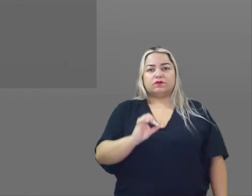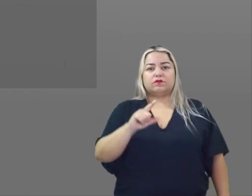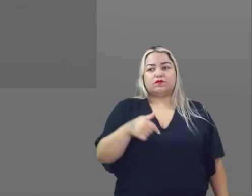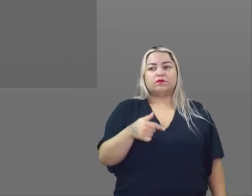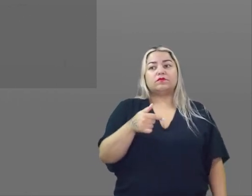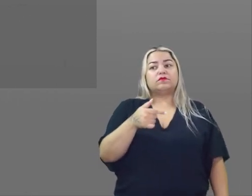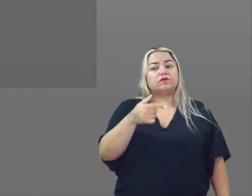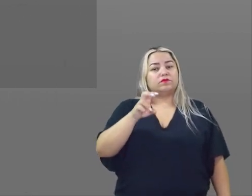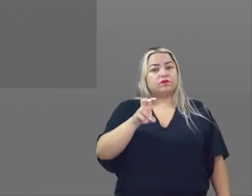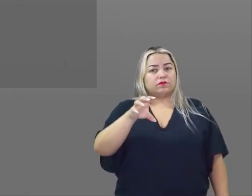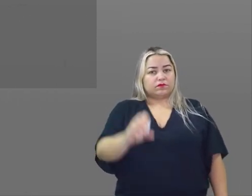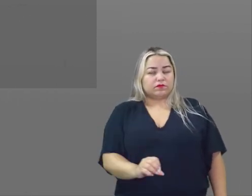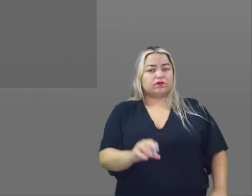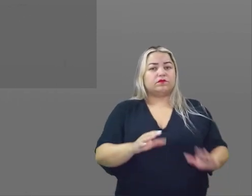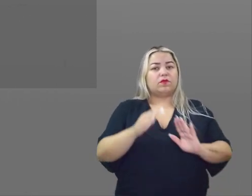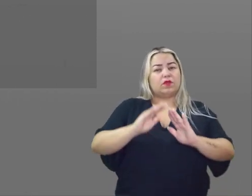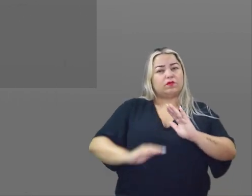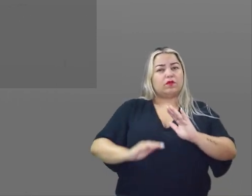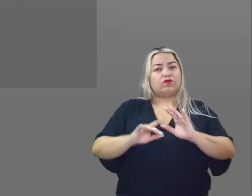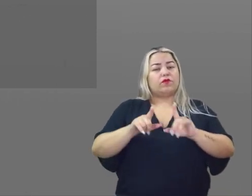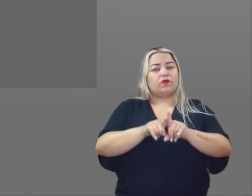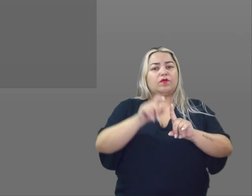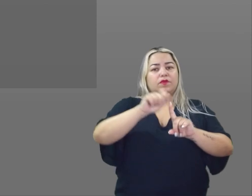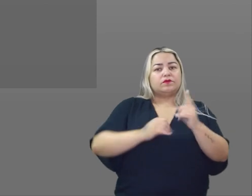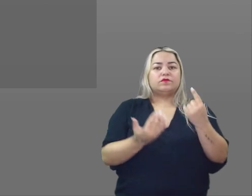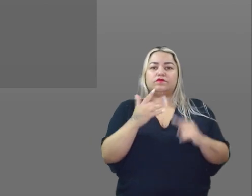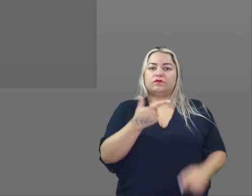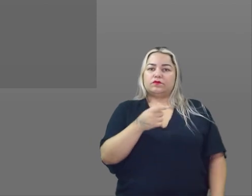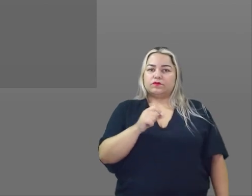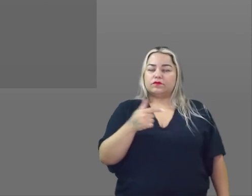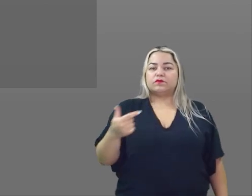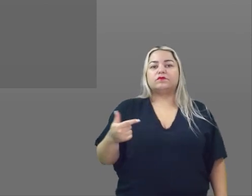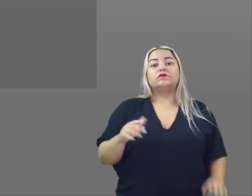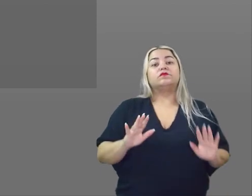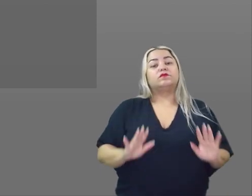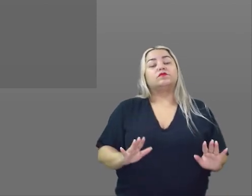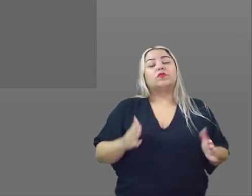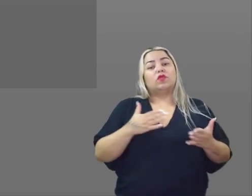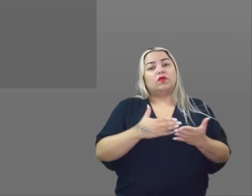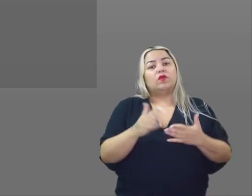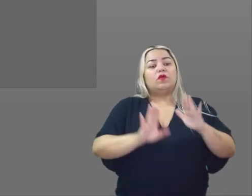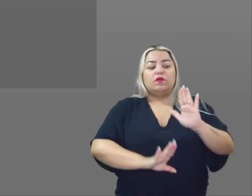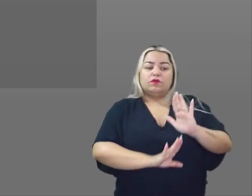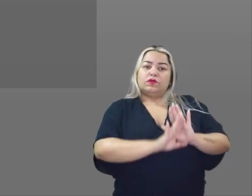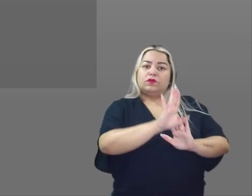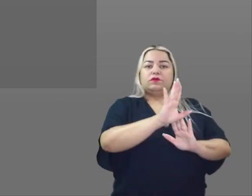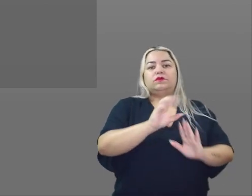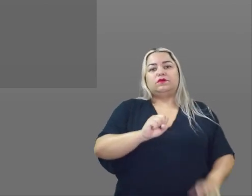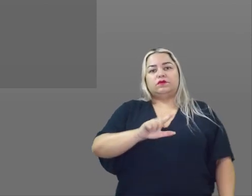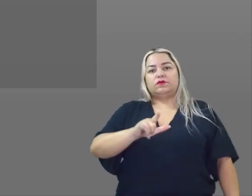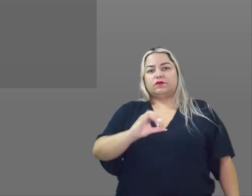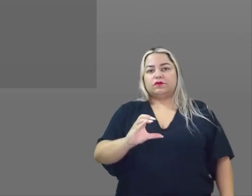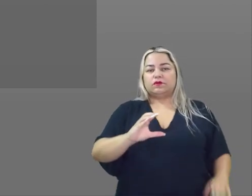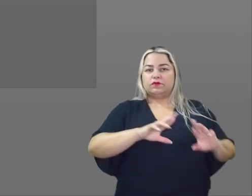em 10,5% ao ano, no menor índice desde fevereiro de 2022, mas começou a elevar